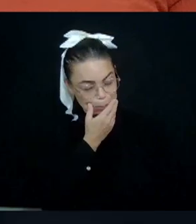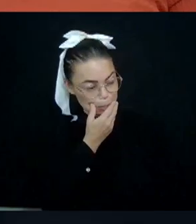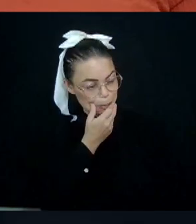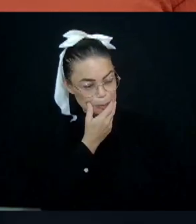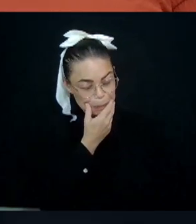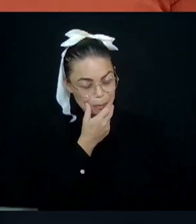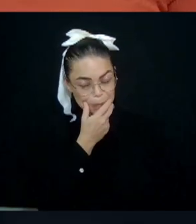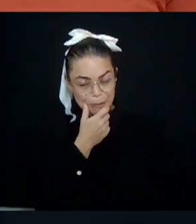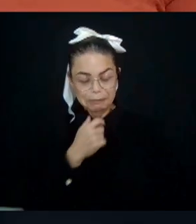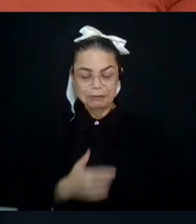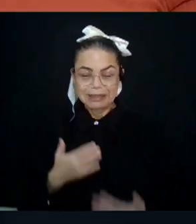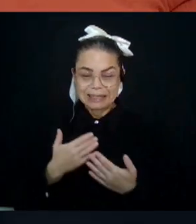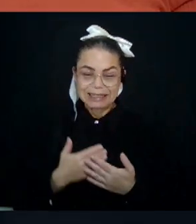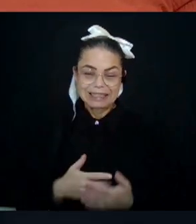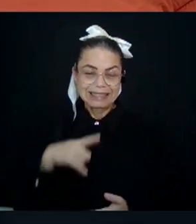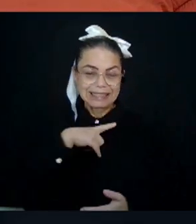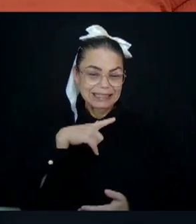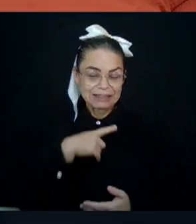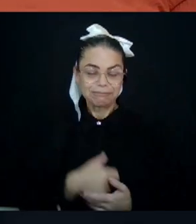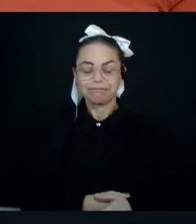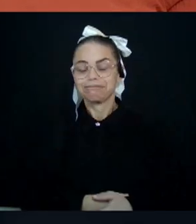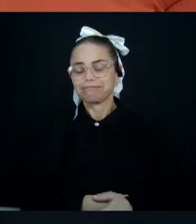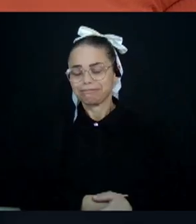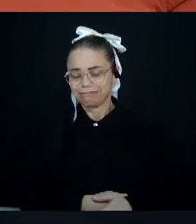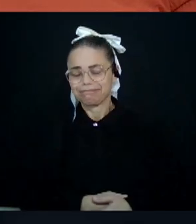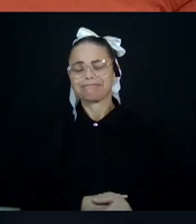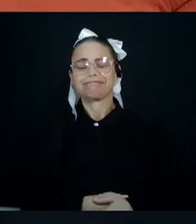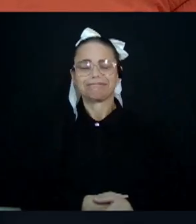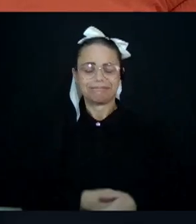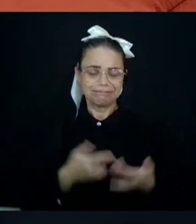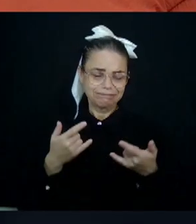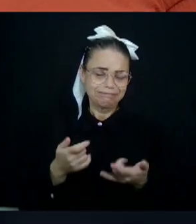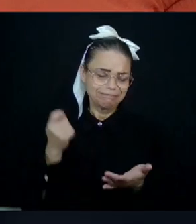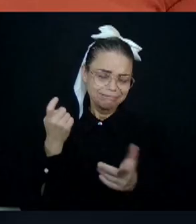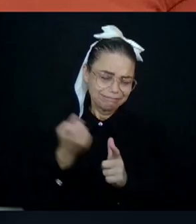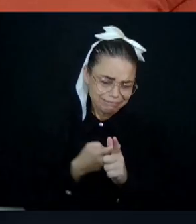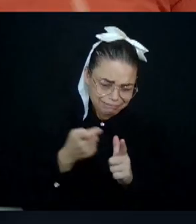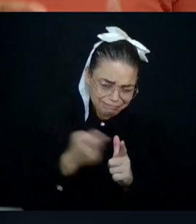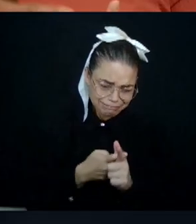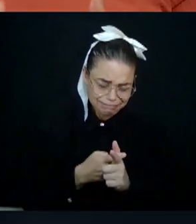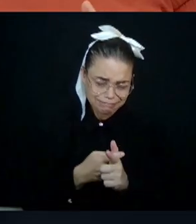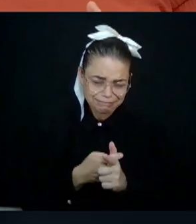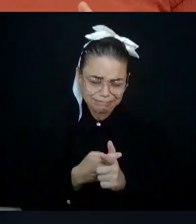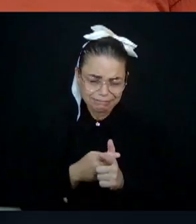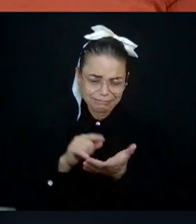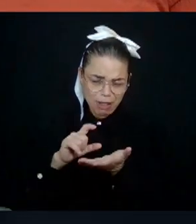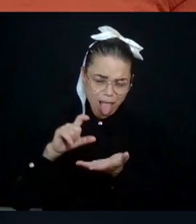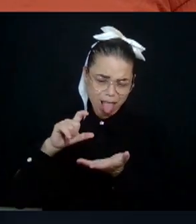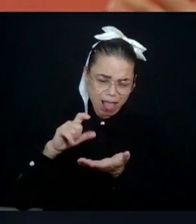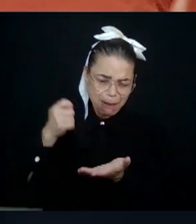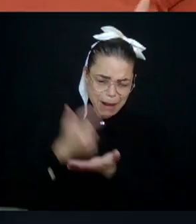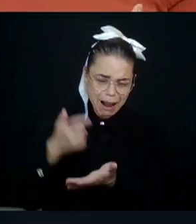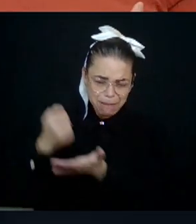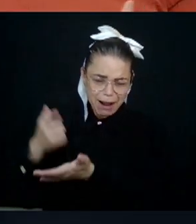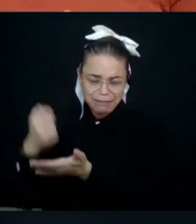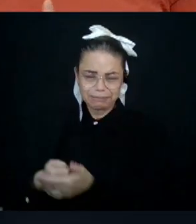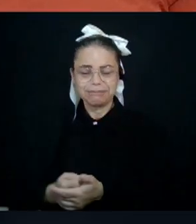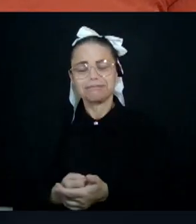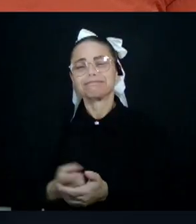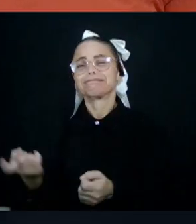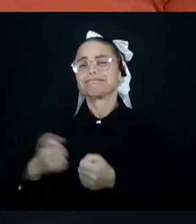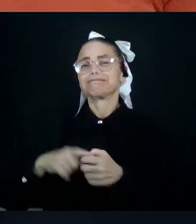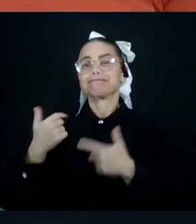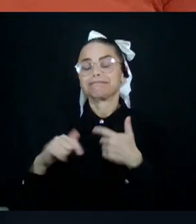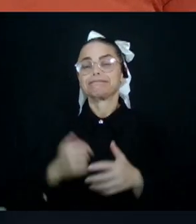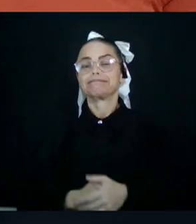repente, vamos lá, conta, cartão de crédito, é boleto, é tudo, e vamos trabalhar de novo para poder garantir